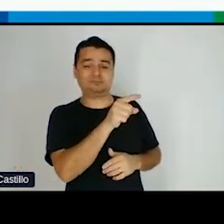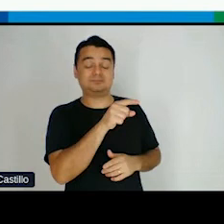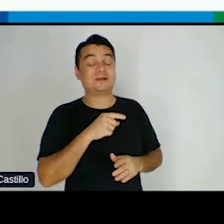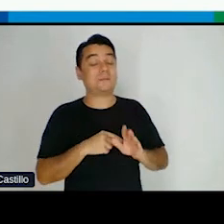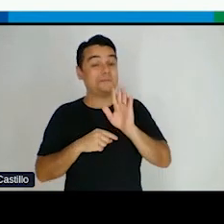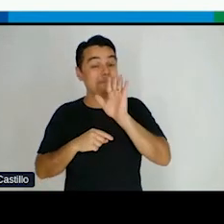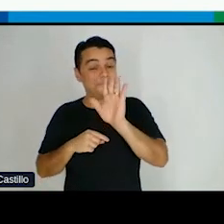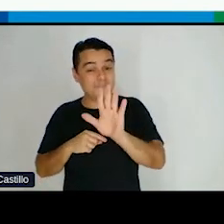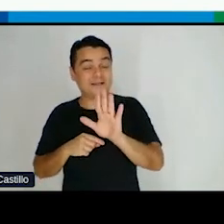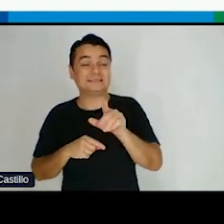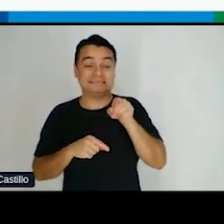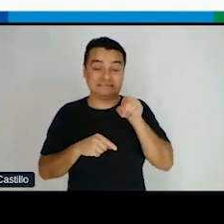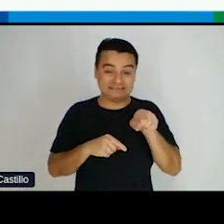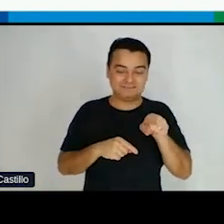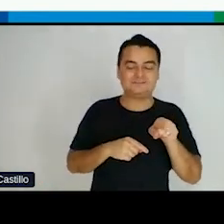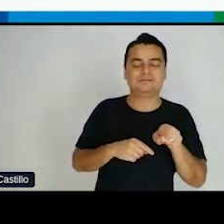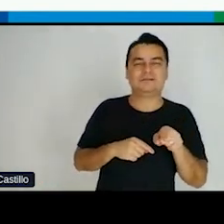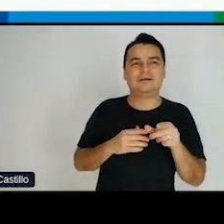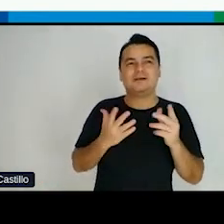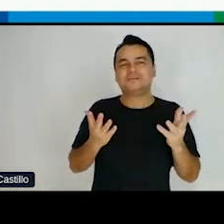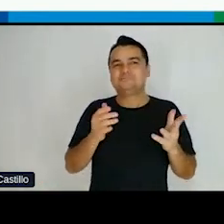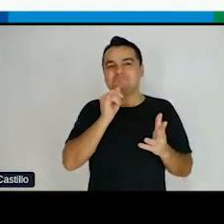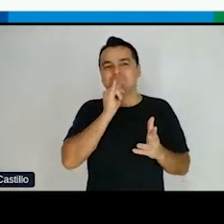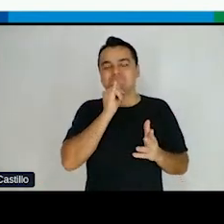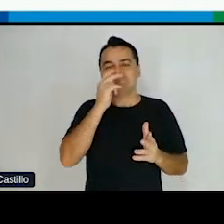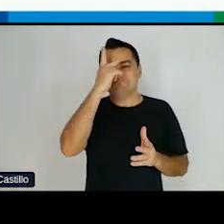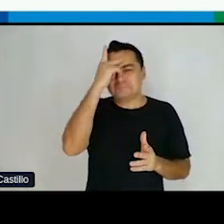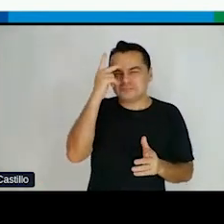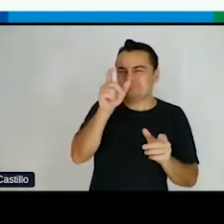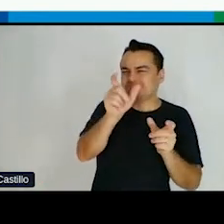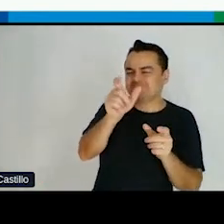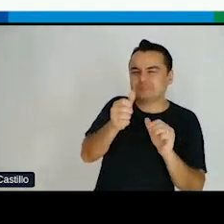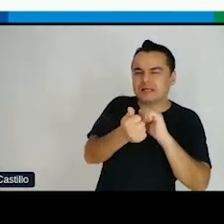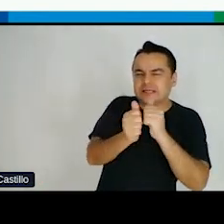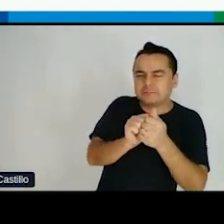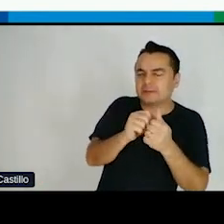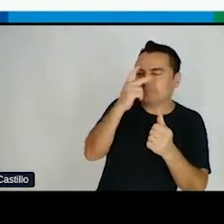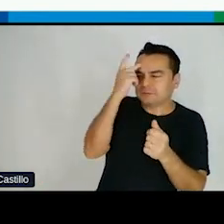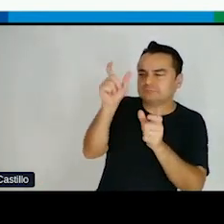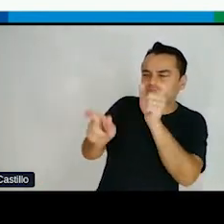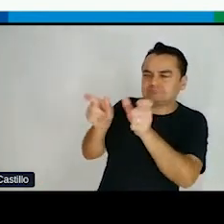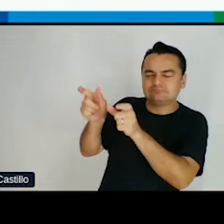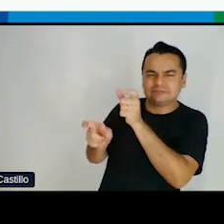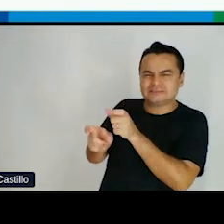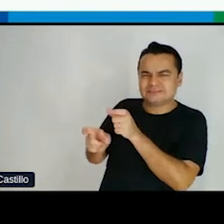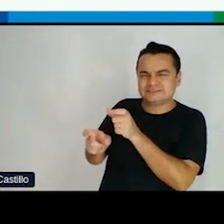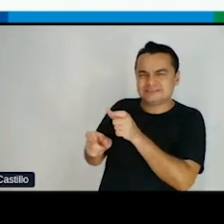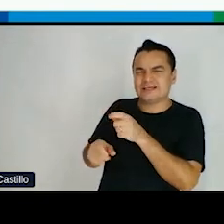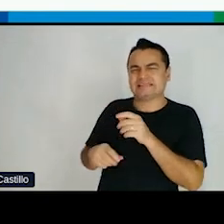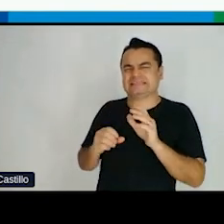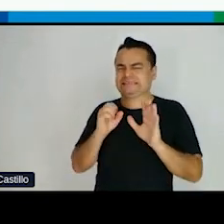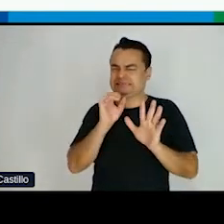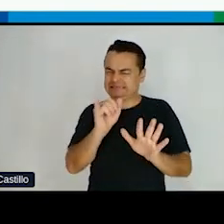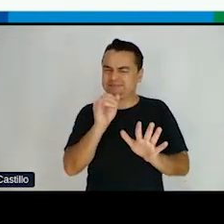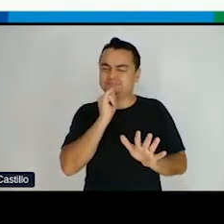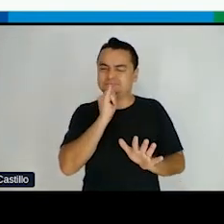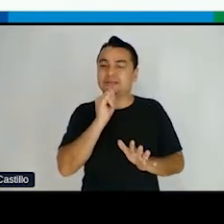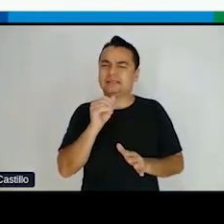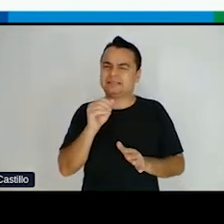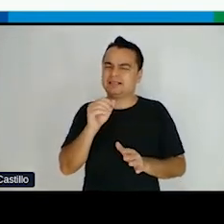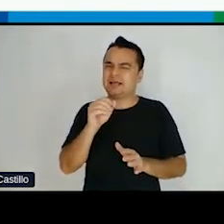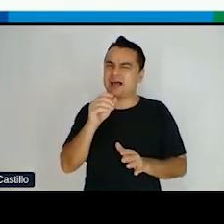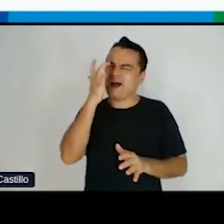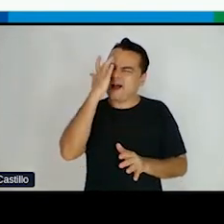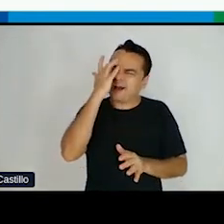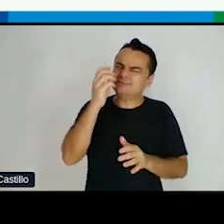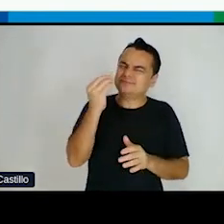o quanto isso ele é intuitivo para o usuário. Será que foi feito teste com o usuário para que